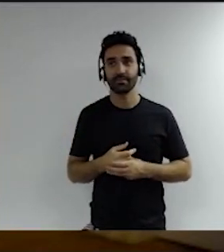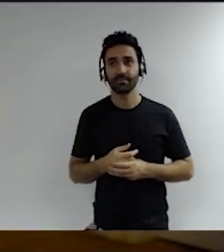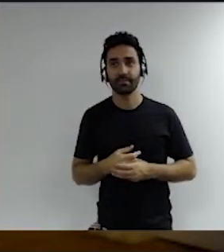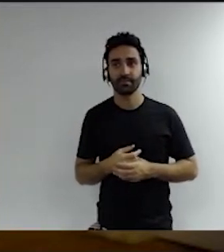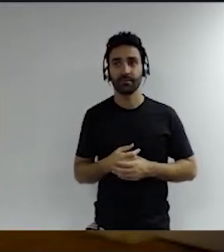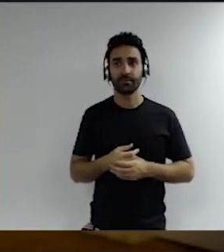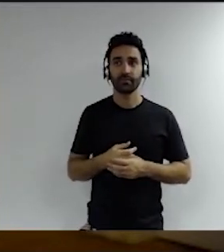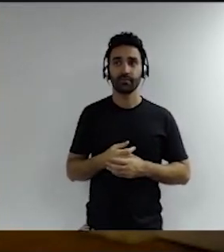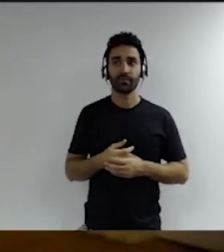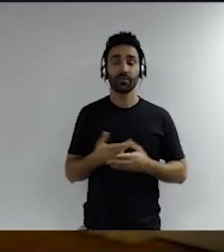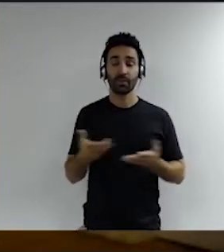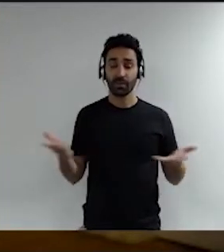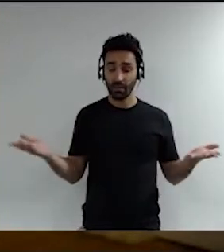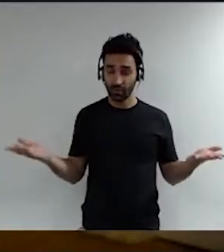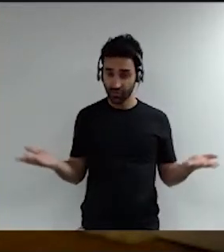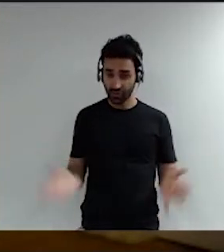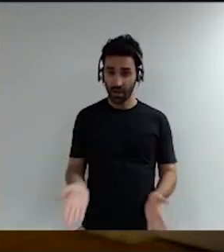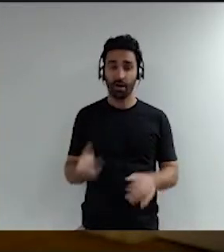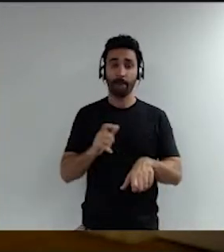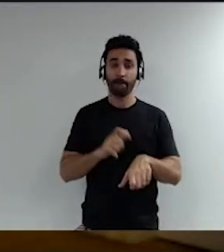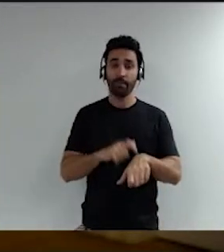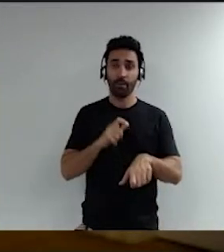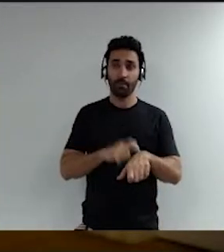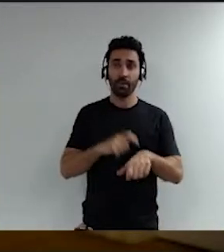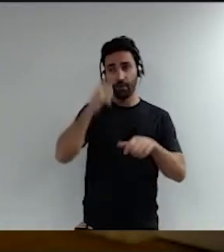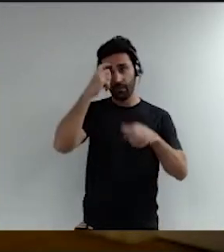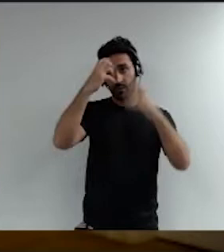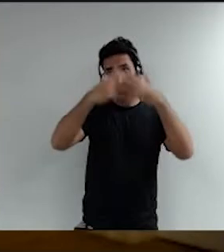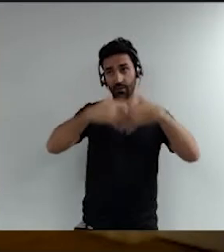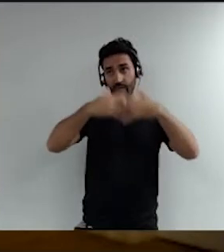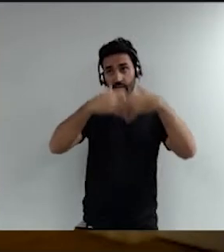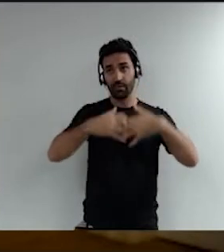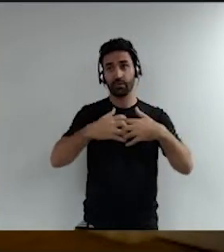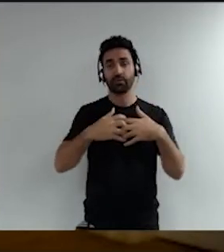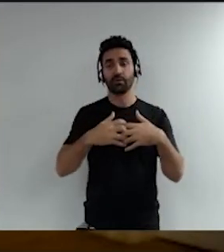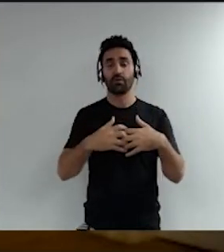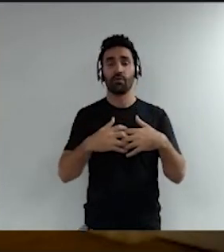É chegado o momento dessa reflexão no Brasil.